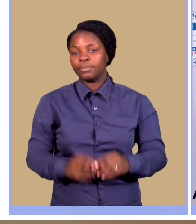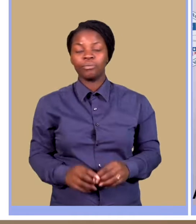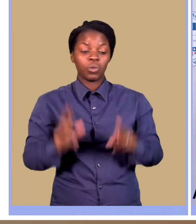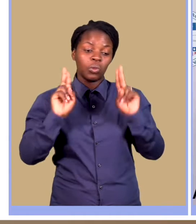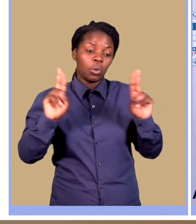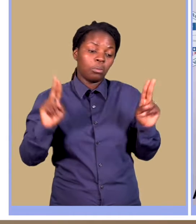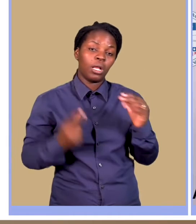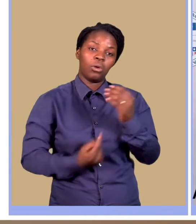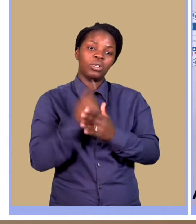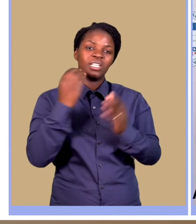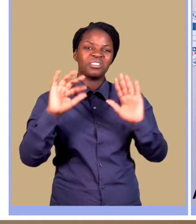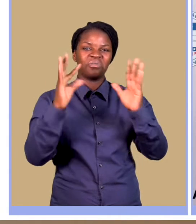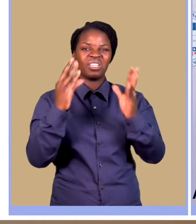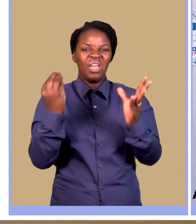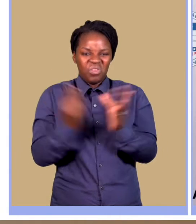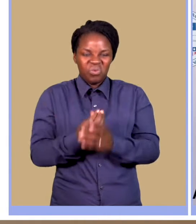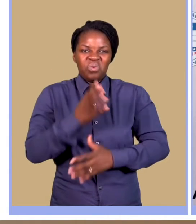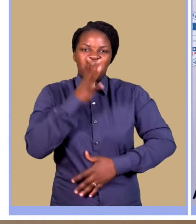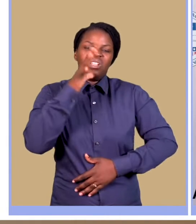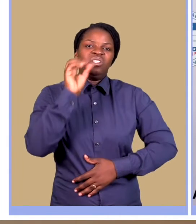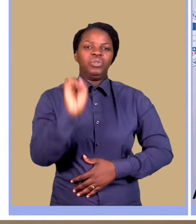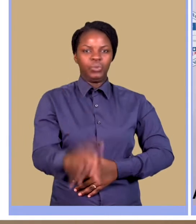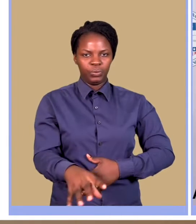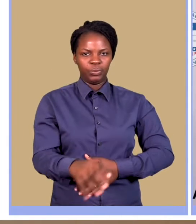Vamos trazer um bocadinho, falou de